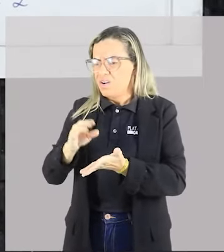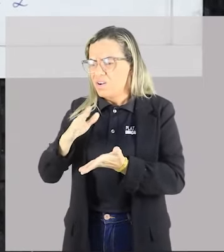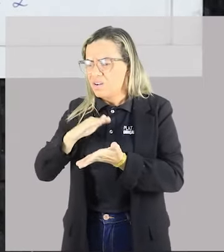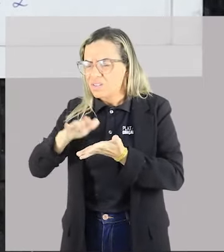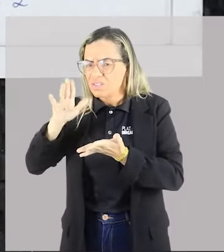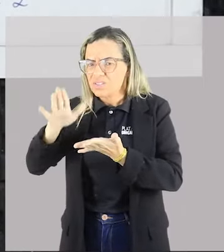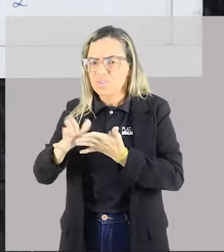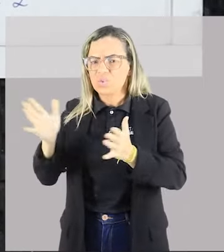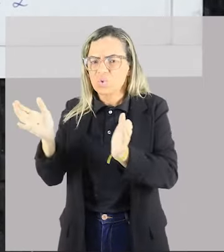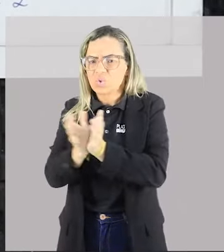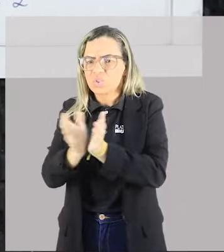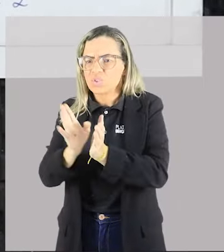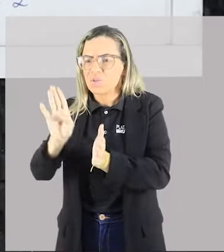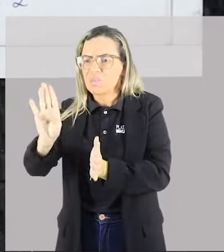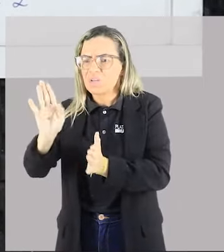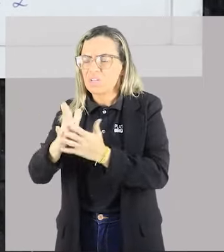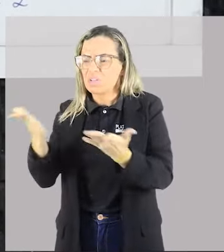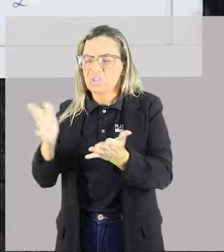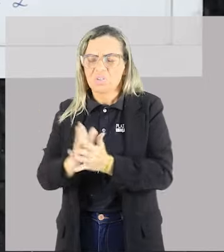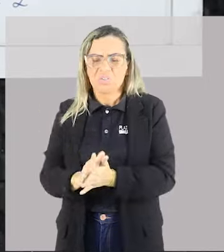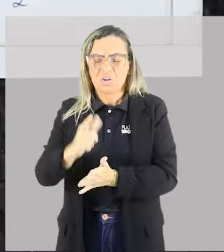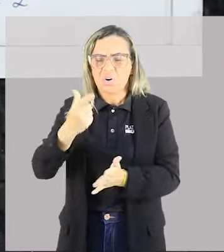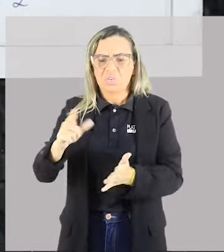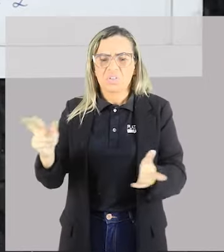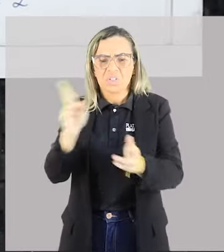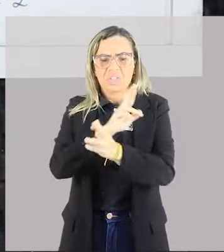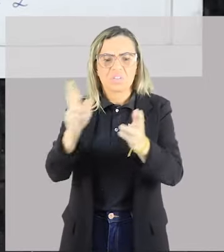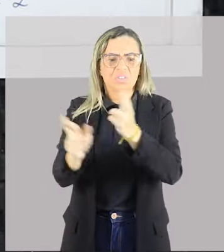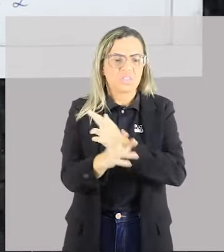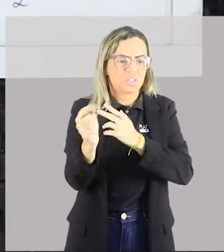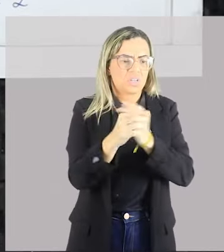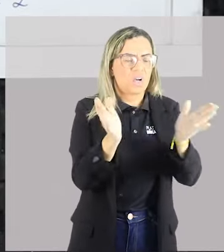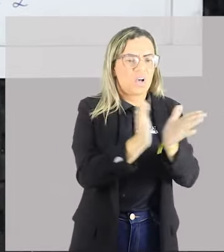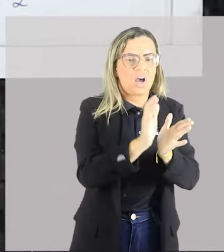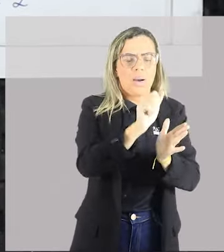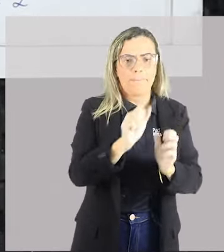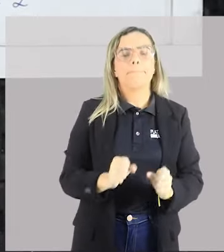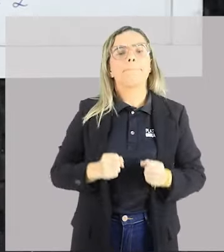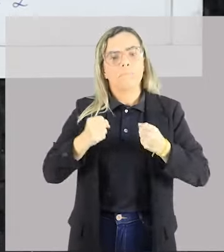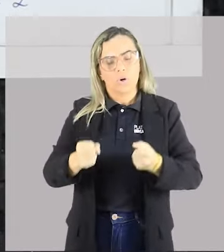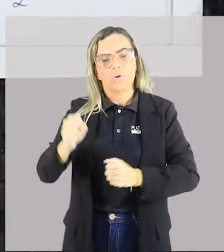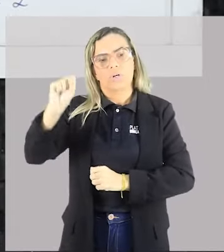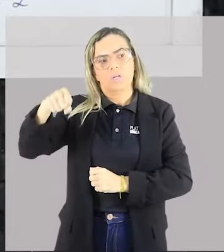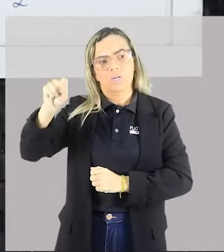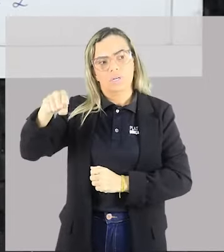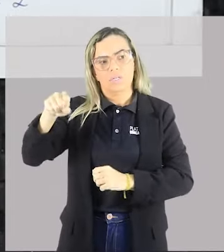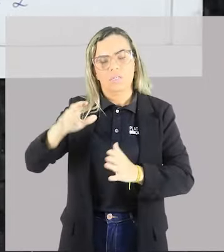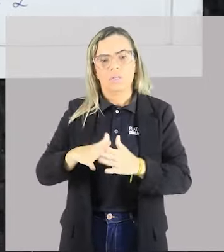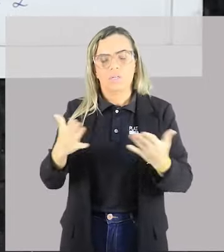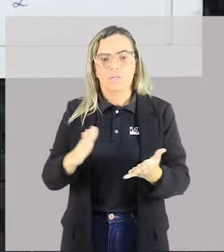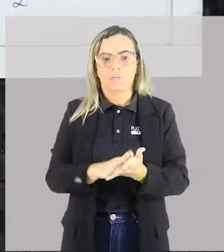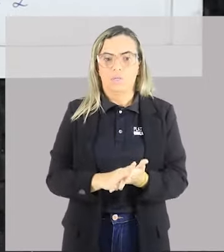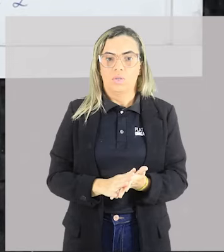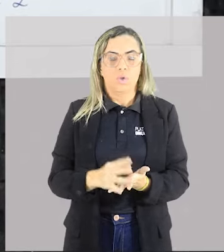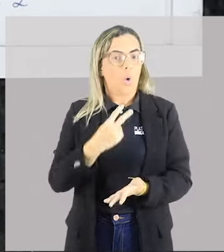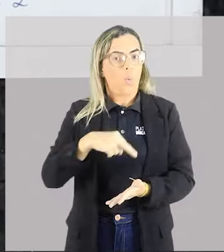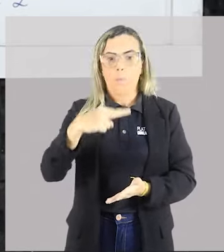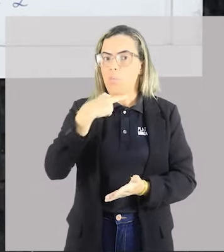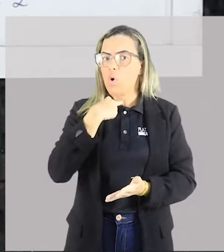B que não está associado o elemento de a isso pode pode só não pode eh faltar no